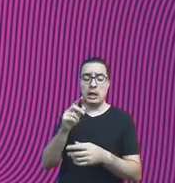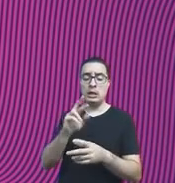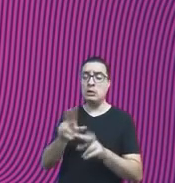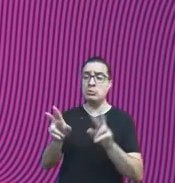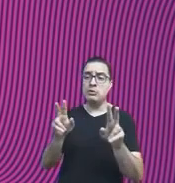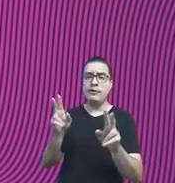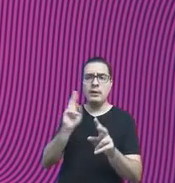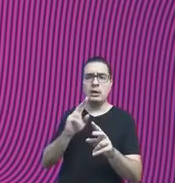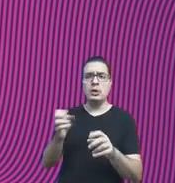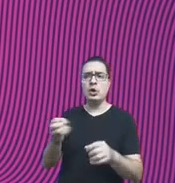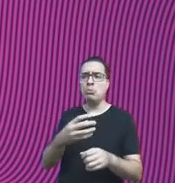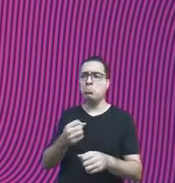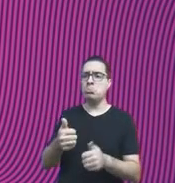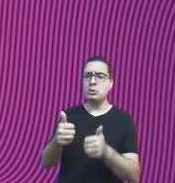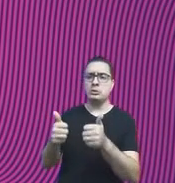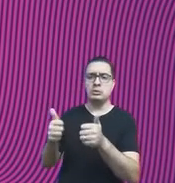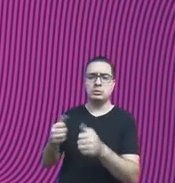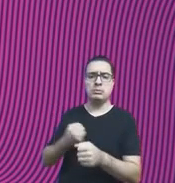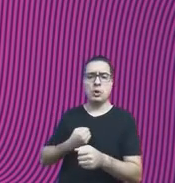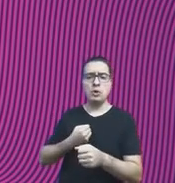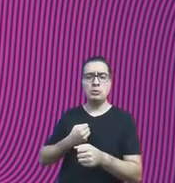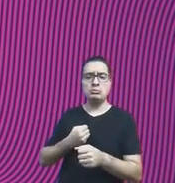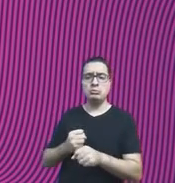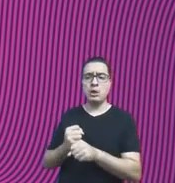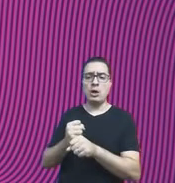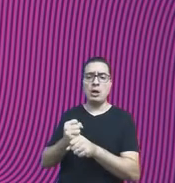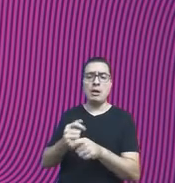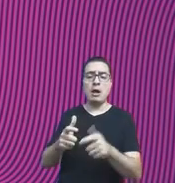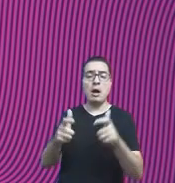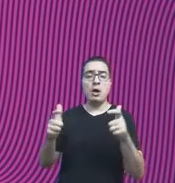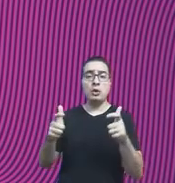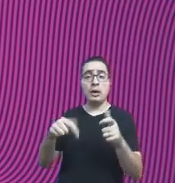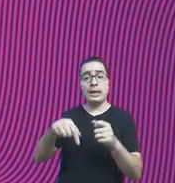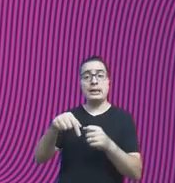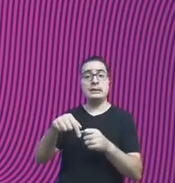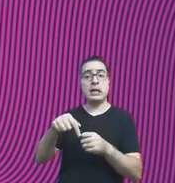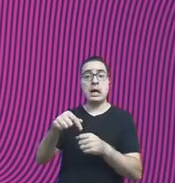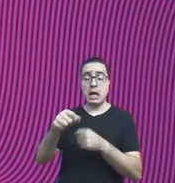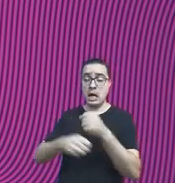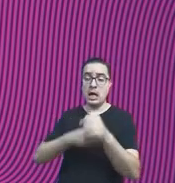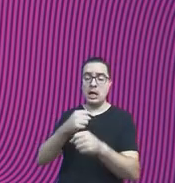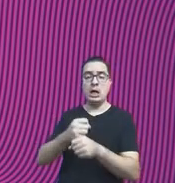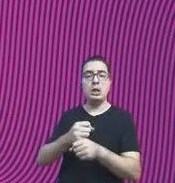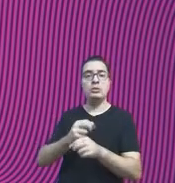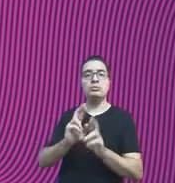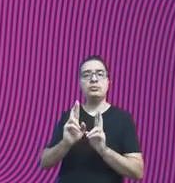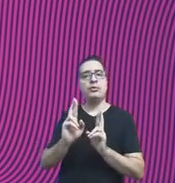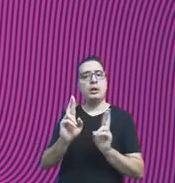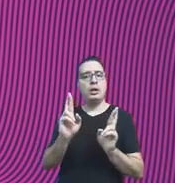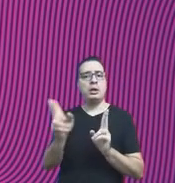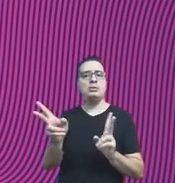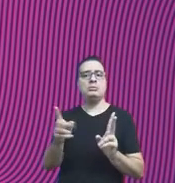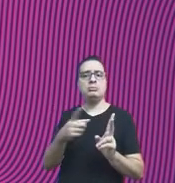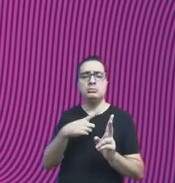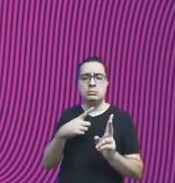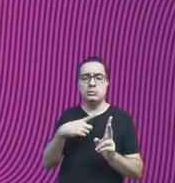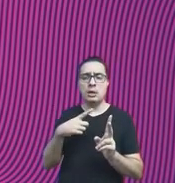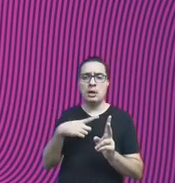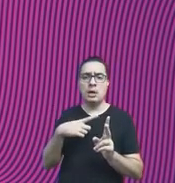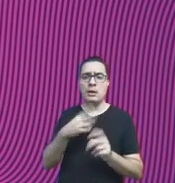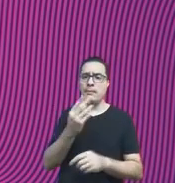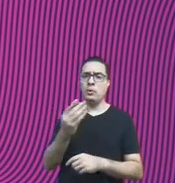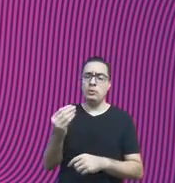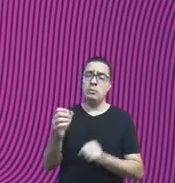positivos, historicamente altos, e nesse ano aconteceu um fenômeno contrário, muito provavelmente pelos números